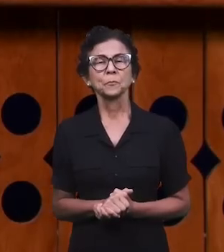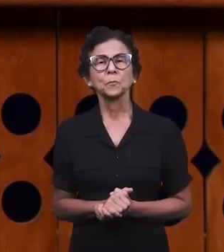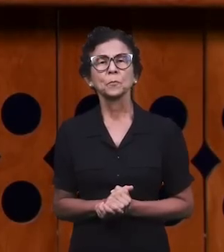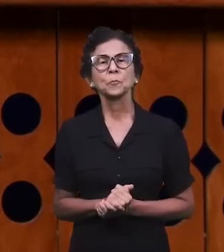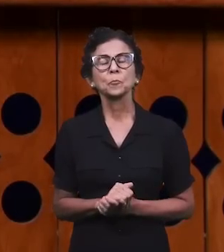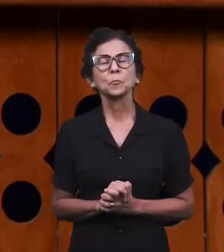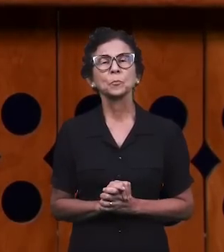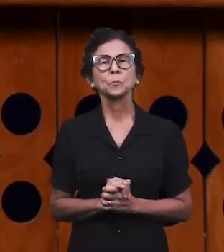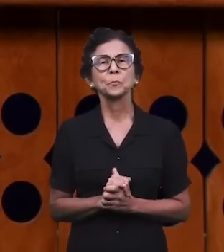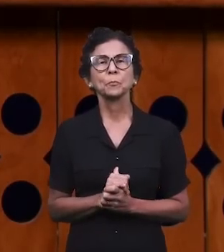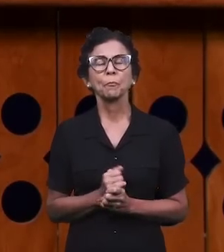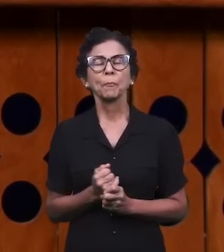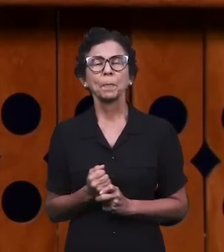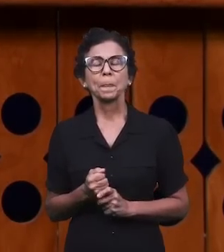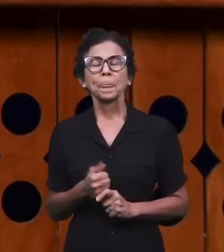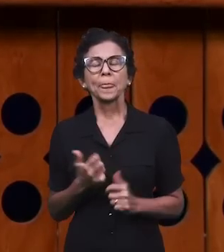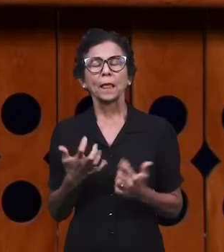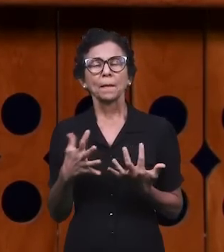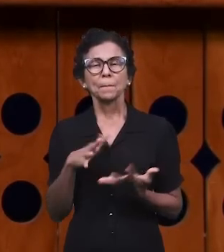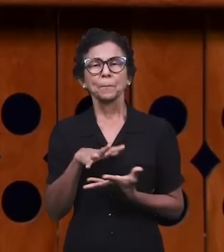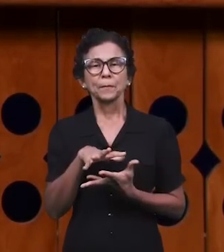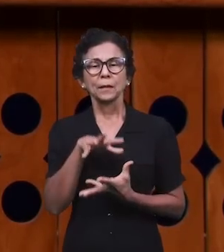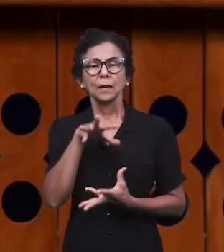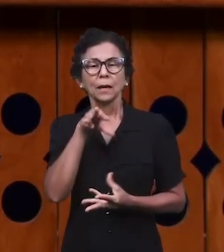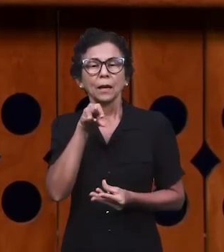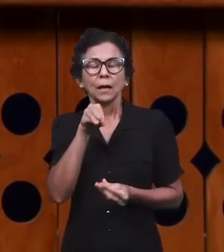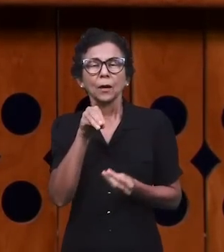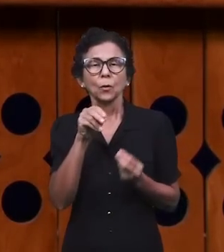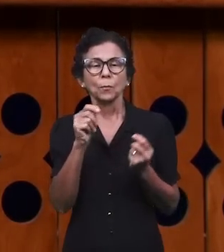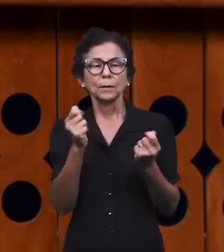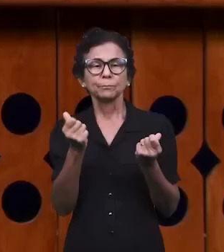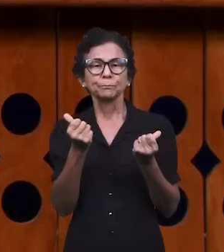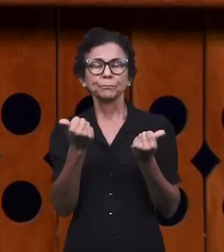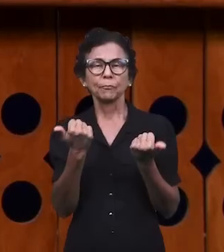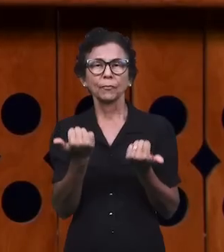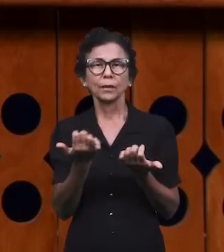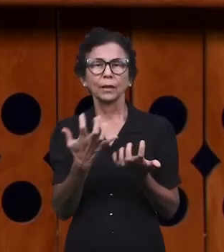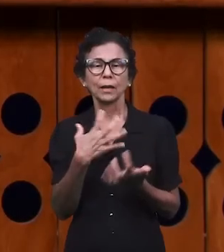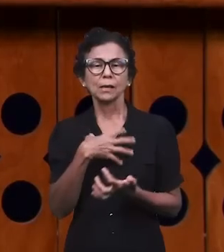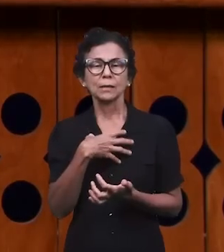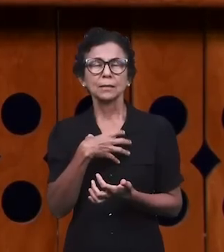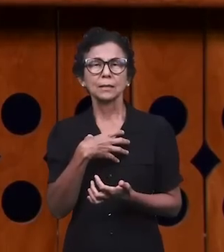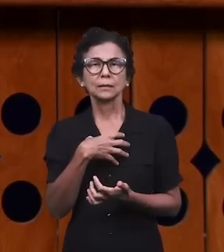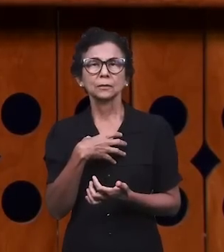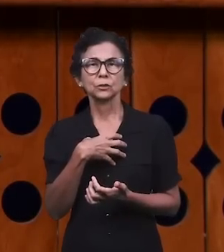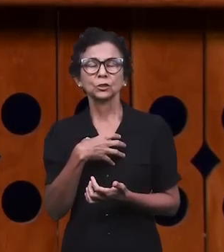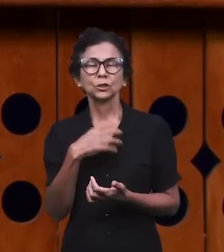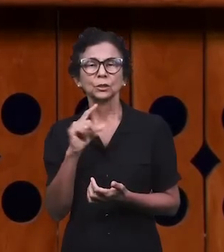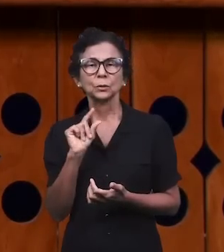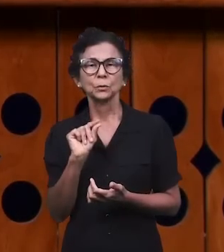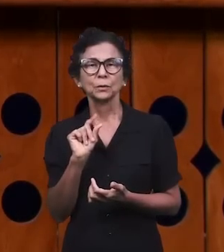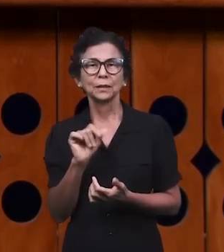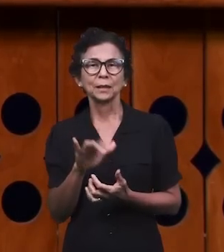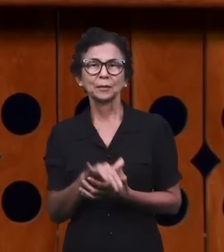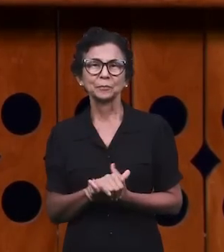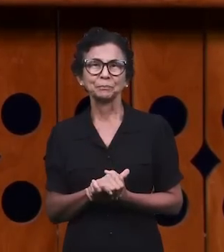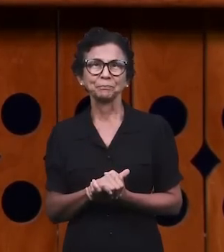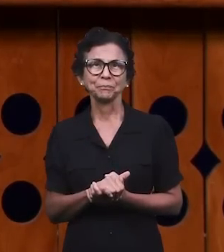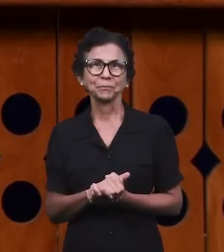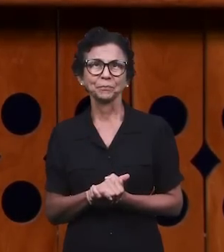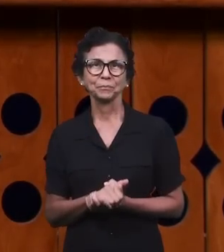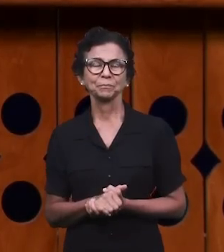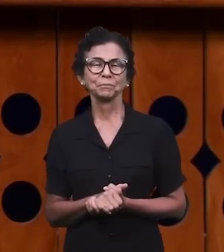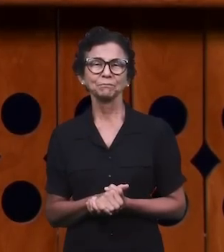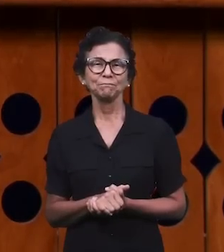a alma pode ter, na verdade, ela foi disponibilizada para nós com um golpe só. Sabe qual o